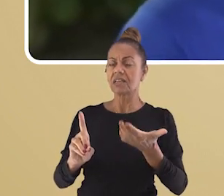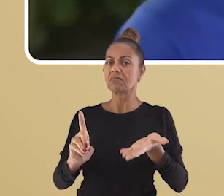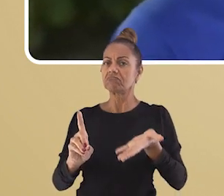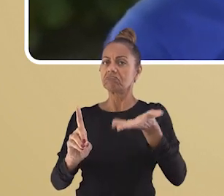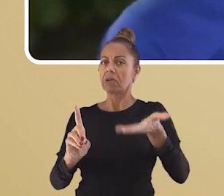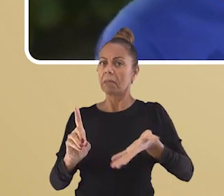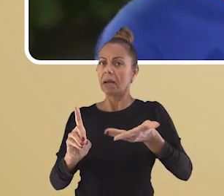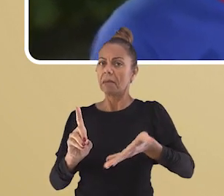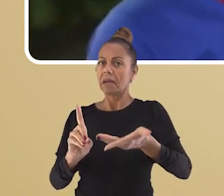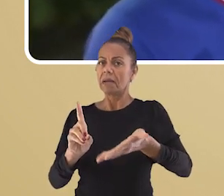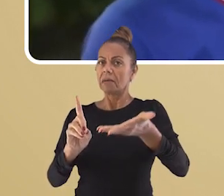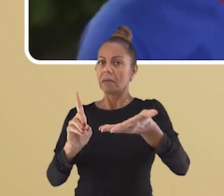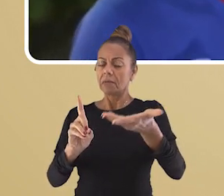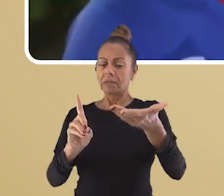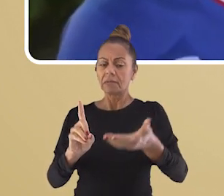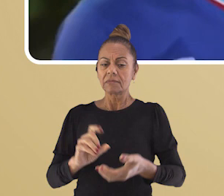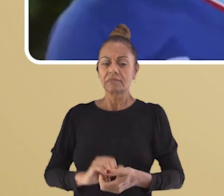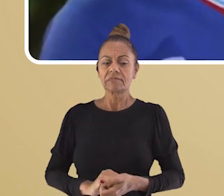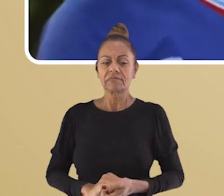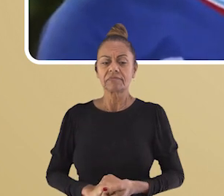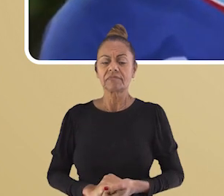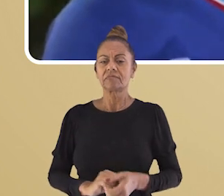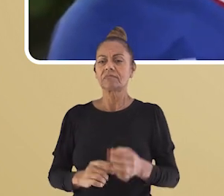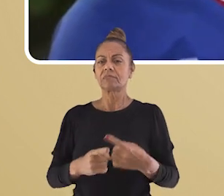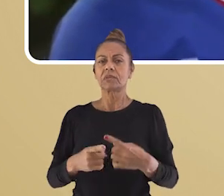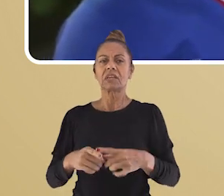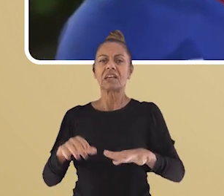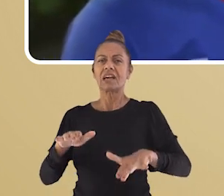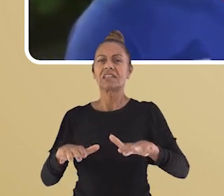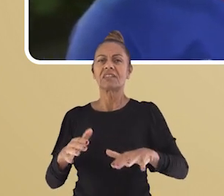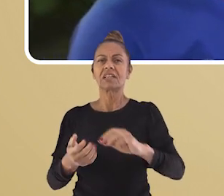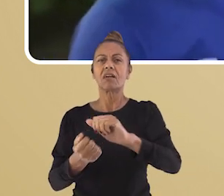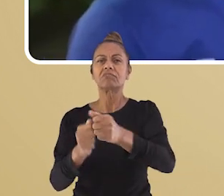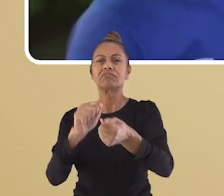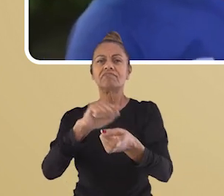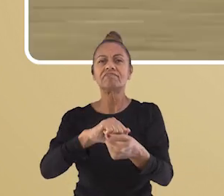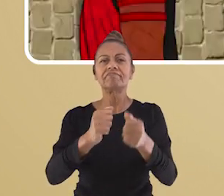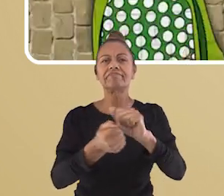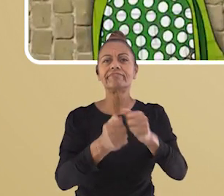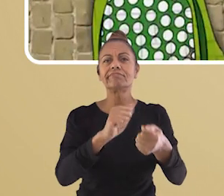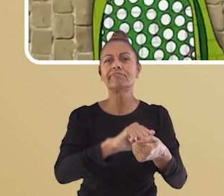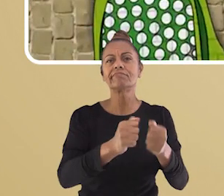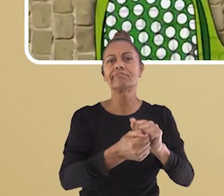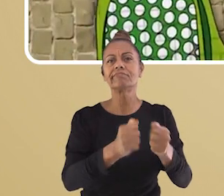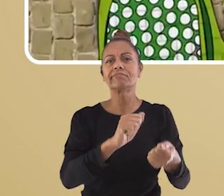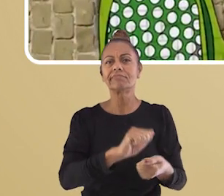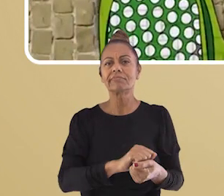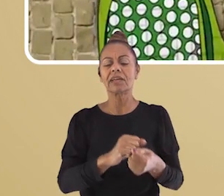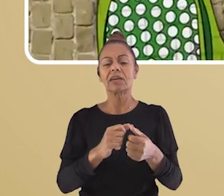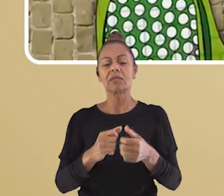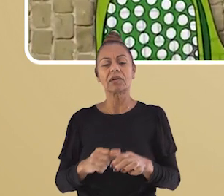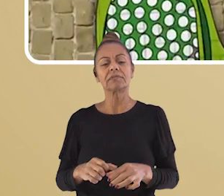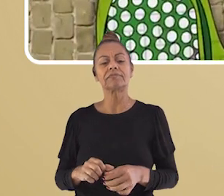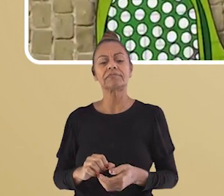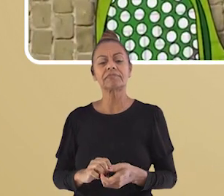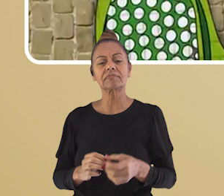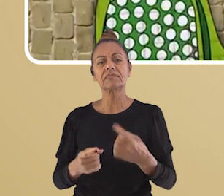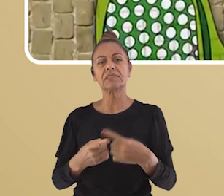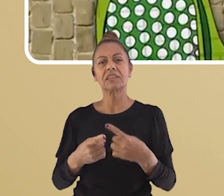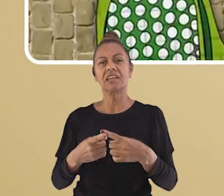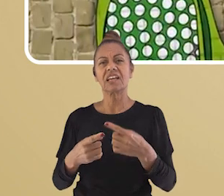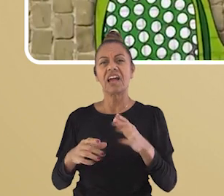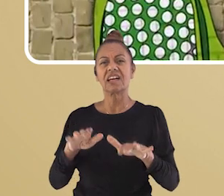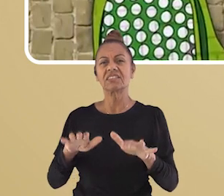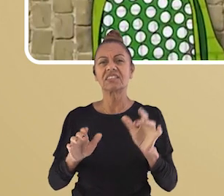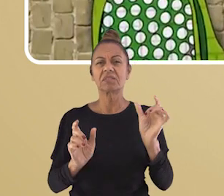lugar que a pessoa tem que estar falando gíria. Tem que estar se adequando nos lugares corretos. Variação histórica é quando palavras e expressões